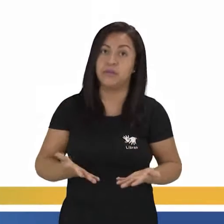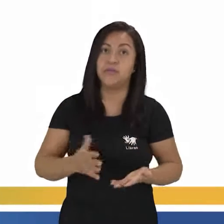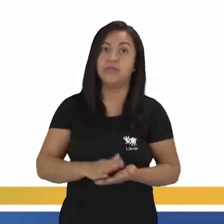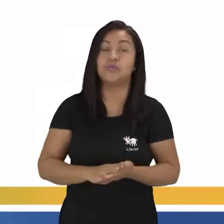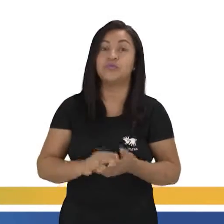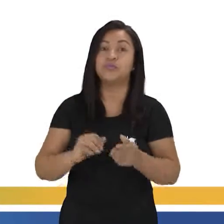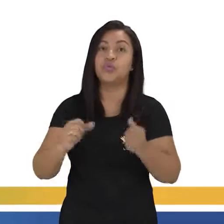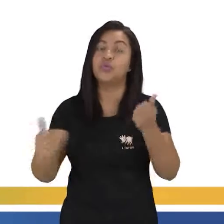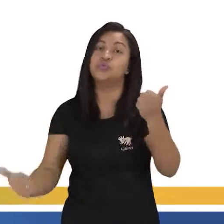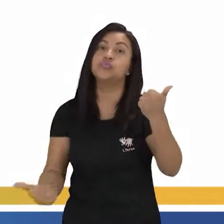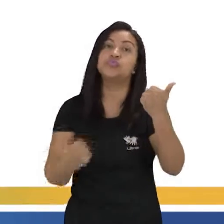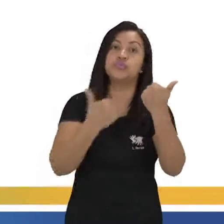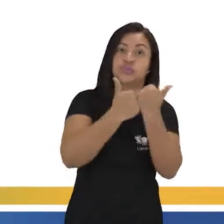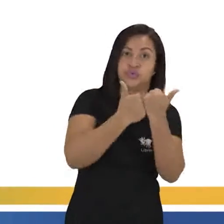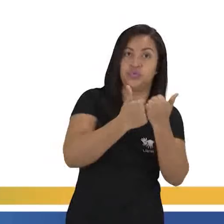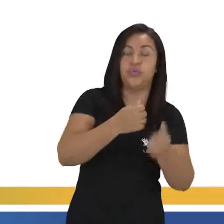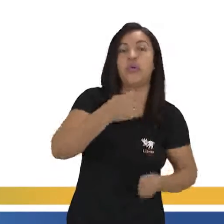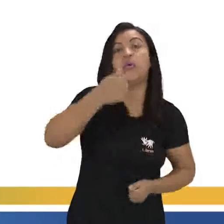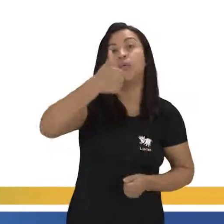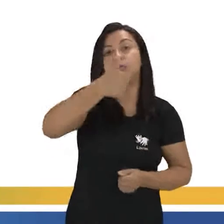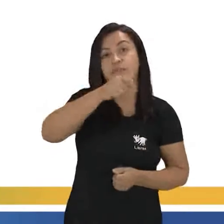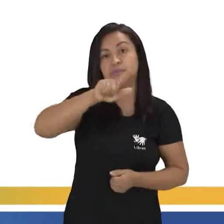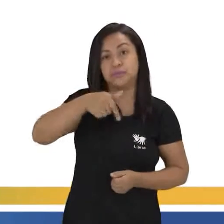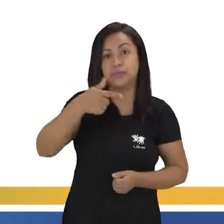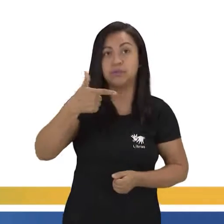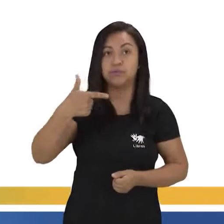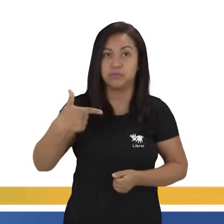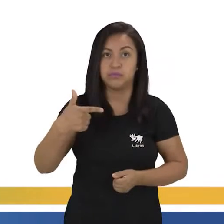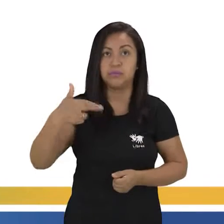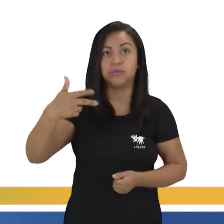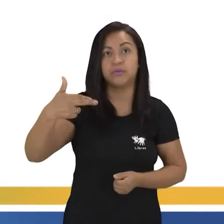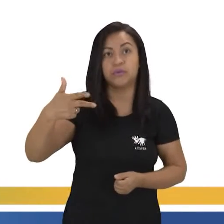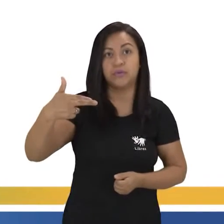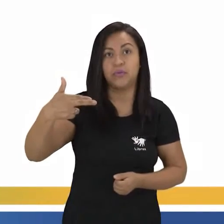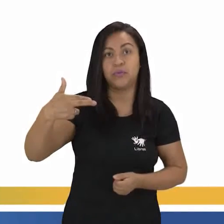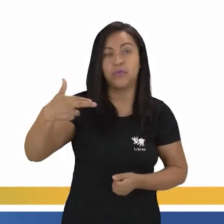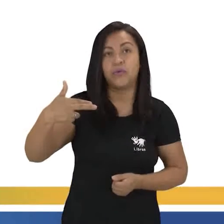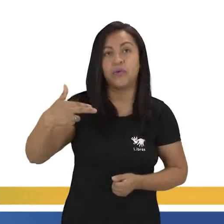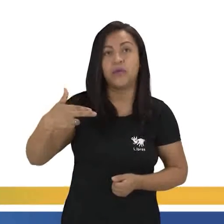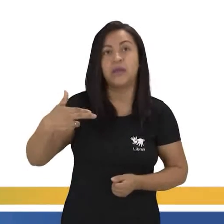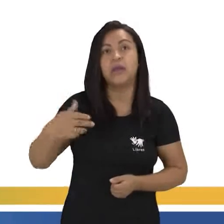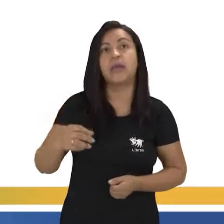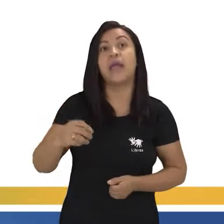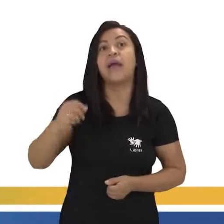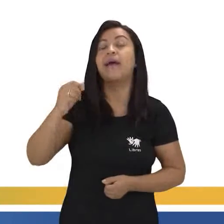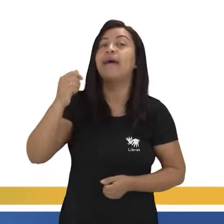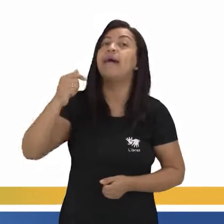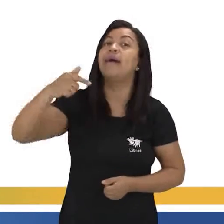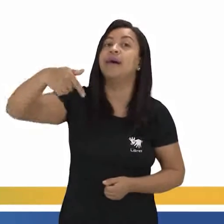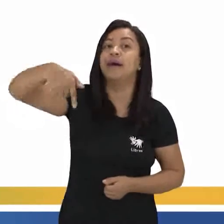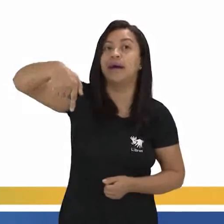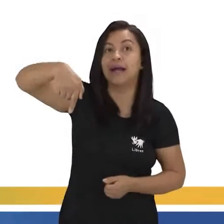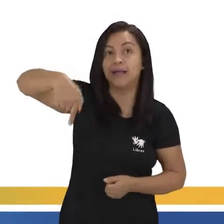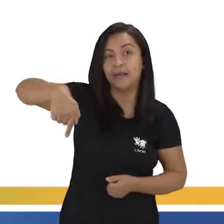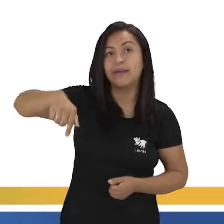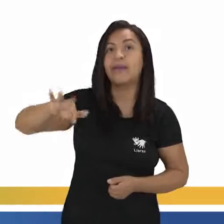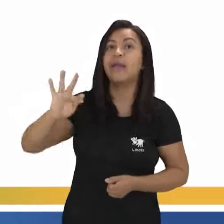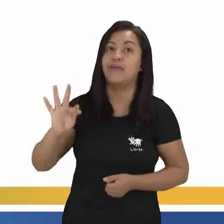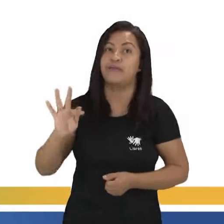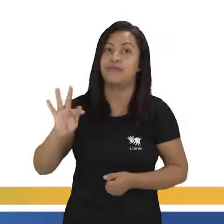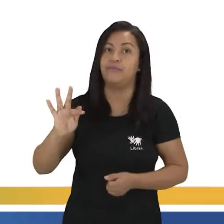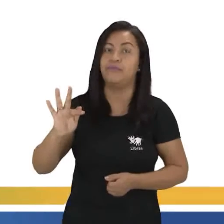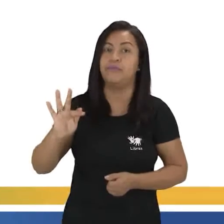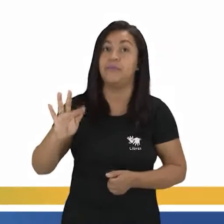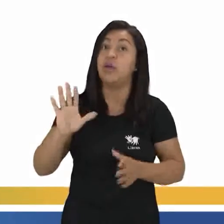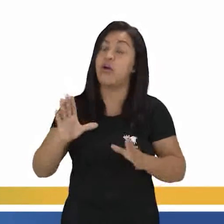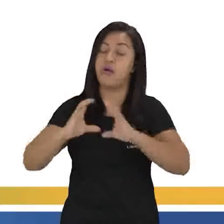vamos substituir na equação. 1,2 vai ser igual à quantidade de movimento. Aí nós vamos colocar massa, tá? A massa não vai variar. Observem que a